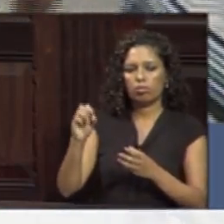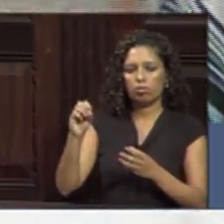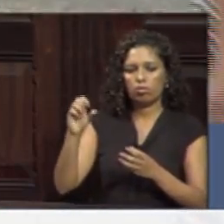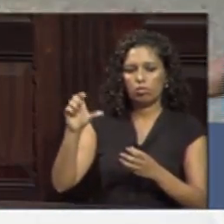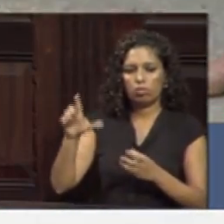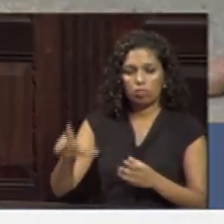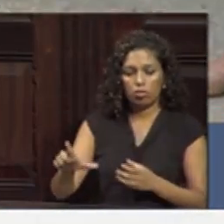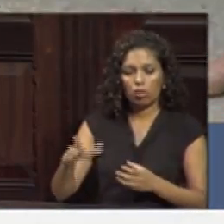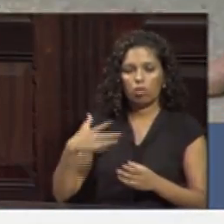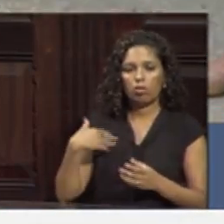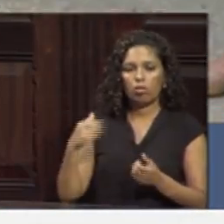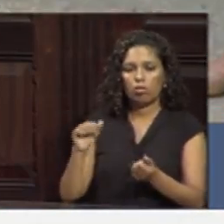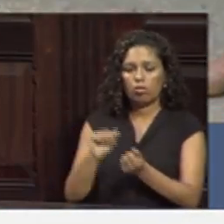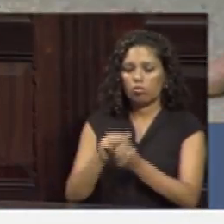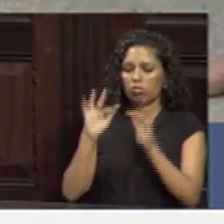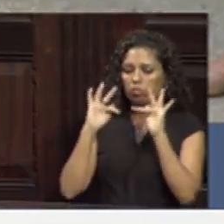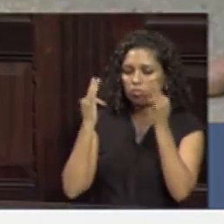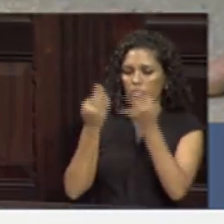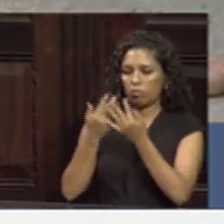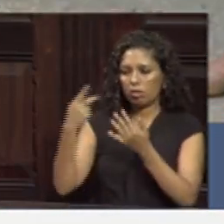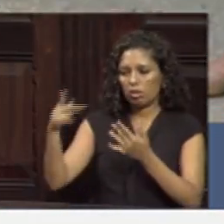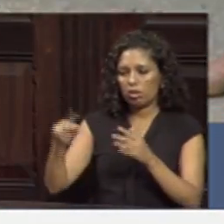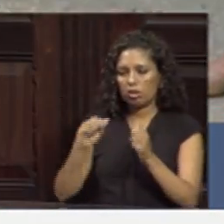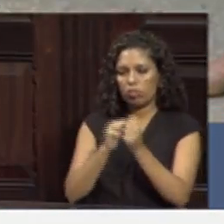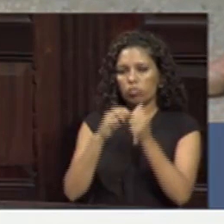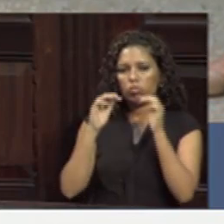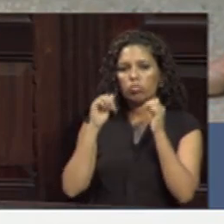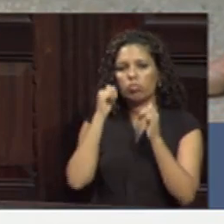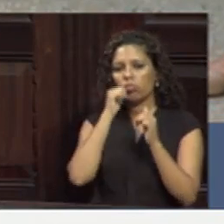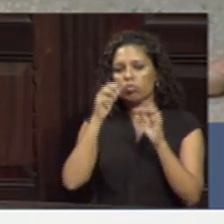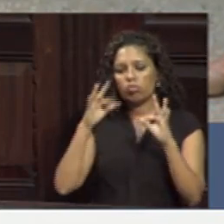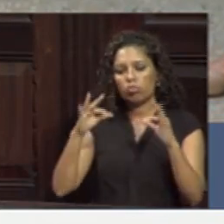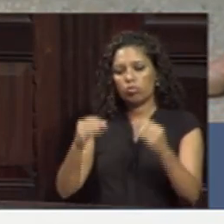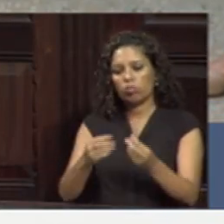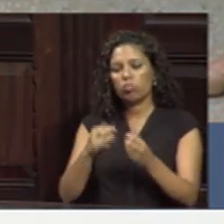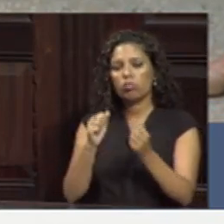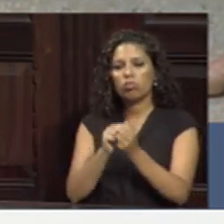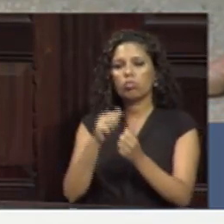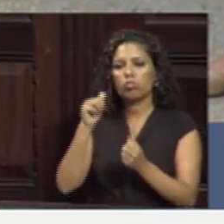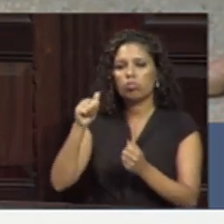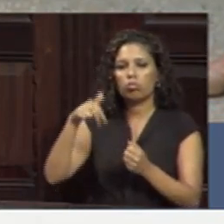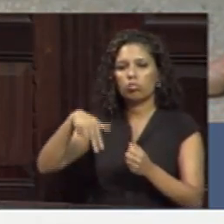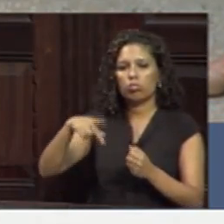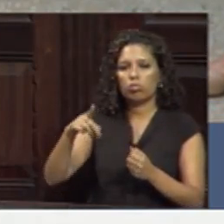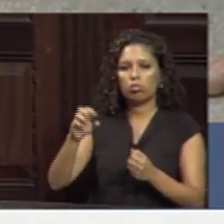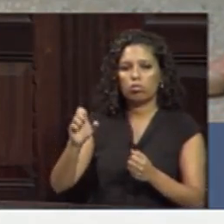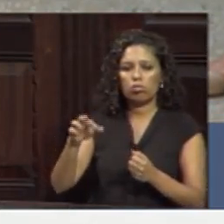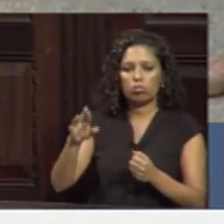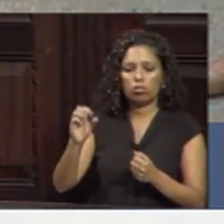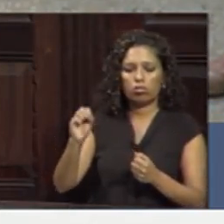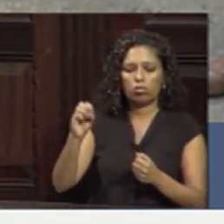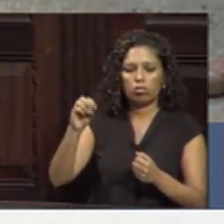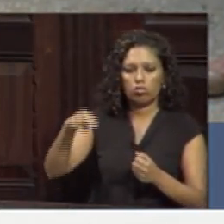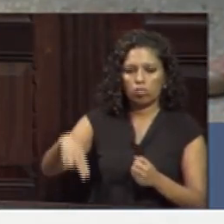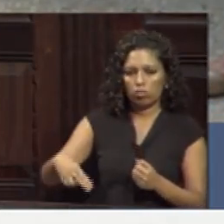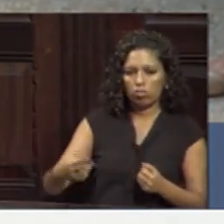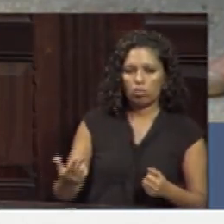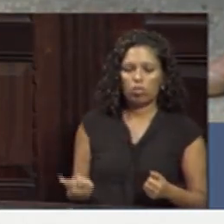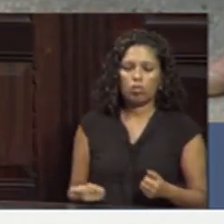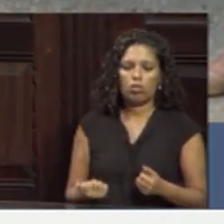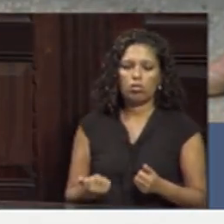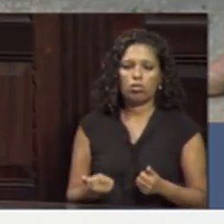mulheres, à família da Marielle e do Anderson também, o motorista, companheiro dela, assessor dela, que também foi